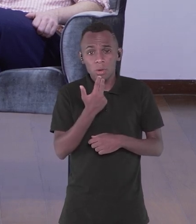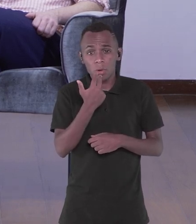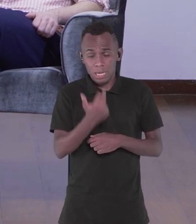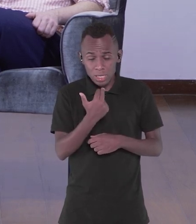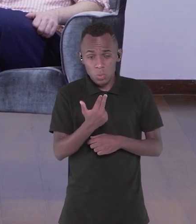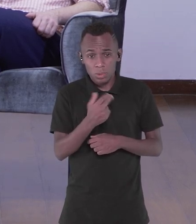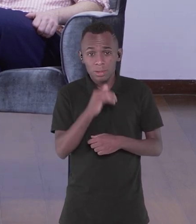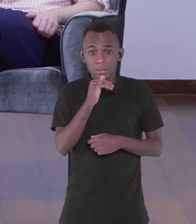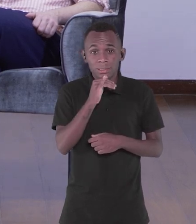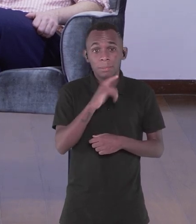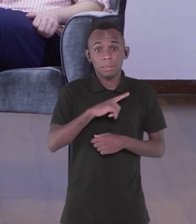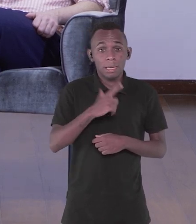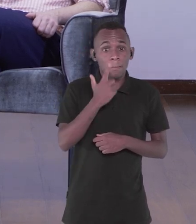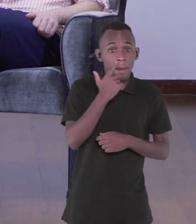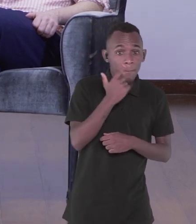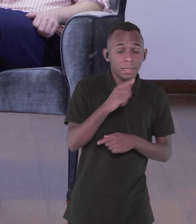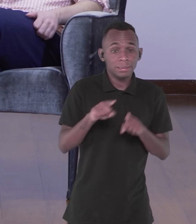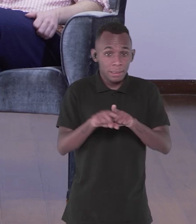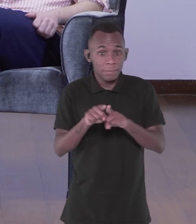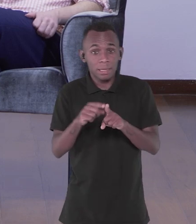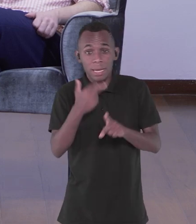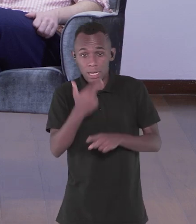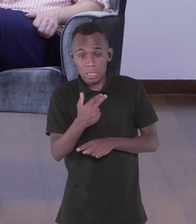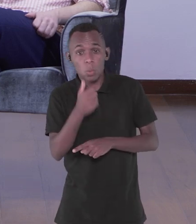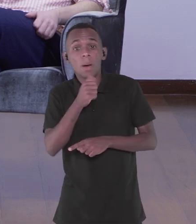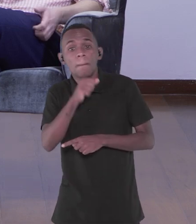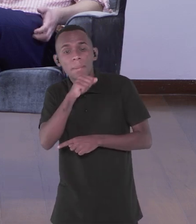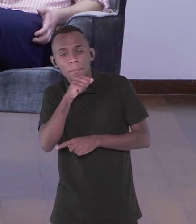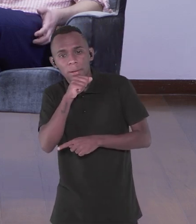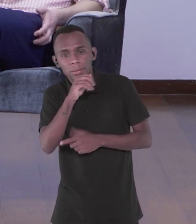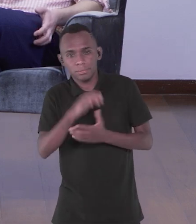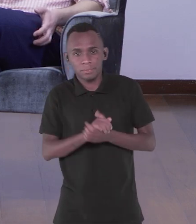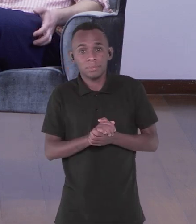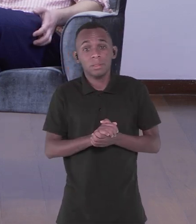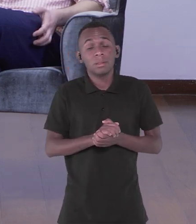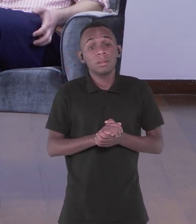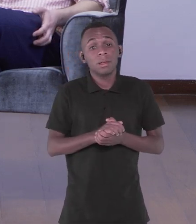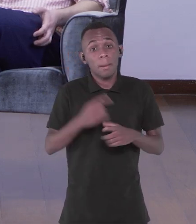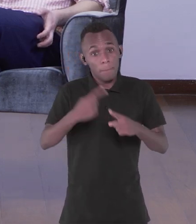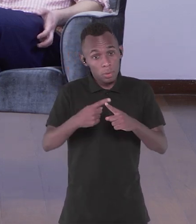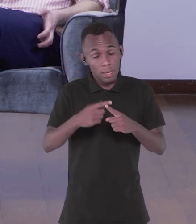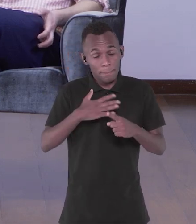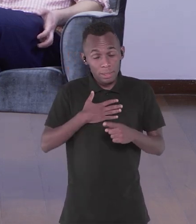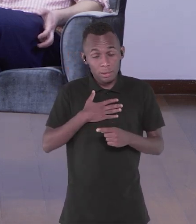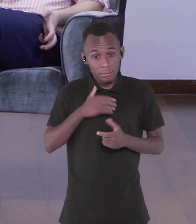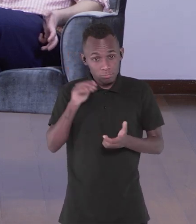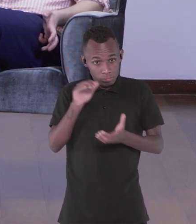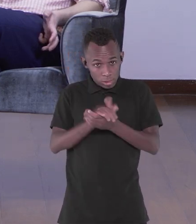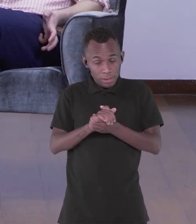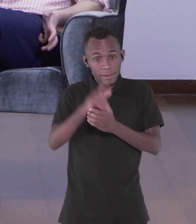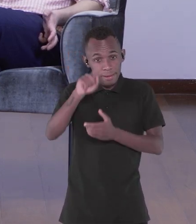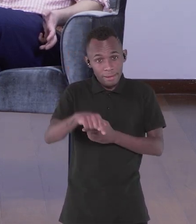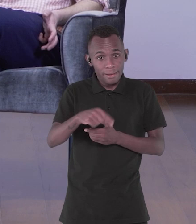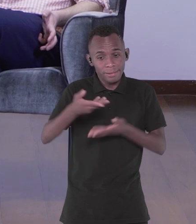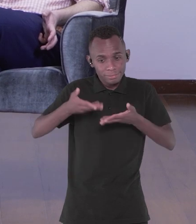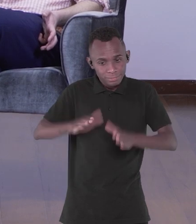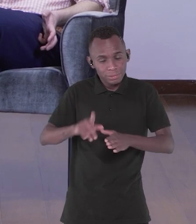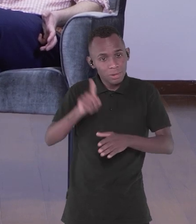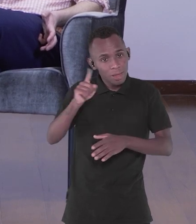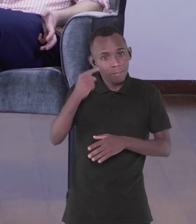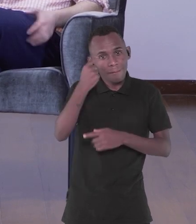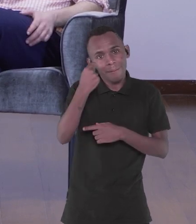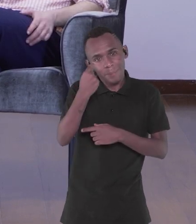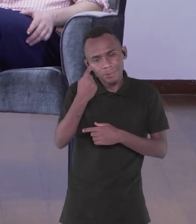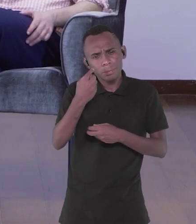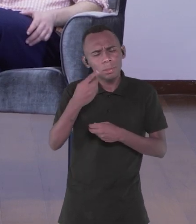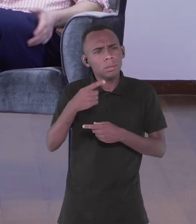materna mesmo, né? Porque eles sonham em espanhol, apesar das 4 línguas. Porque a esposa é espanhola. Aí eu perguntei, né, como é que vocês sonham